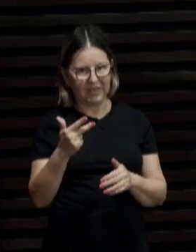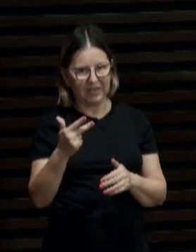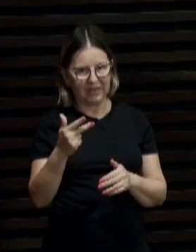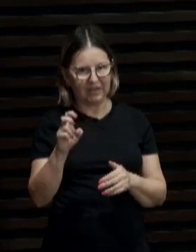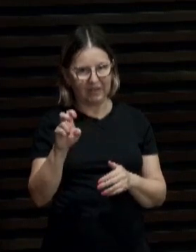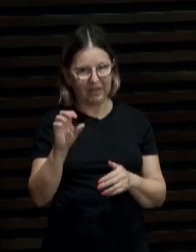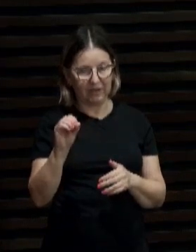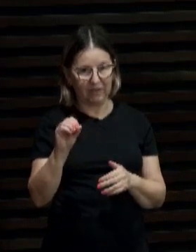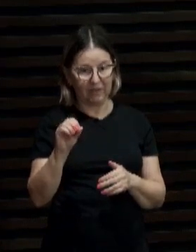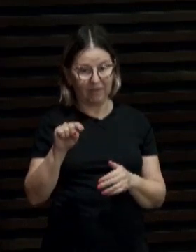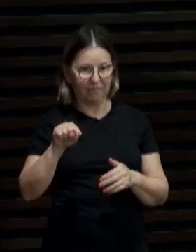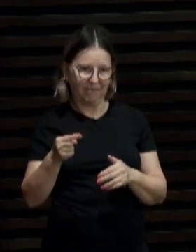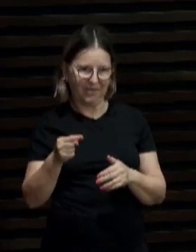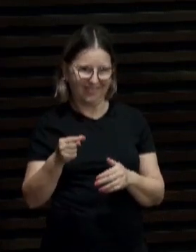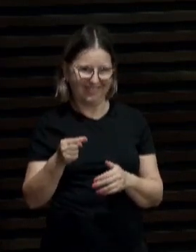nesta época.